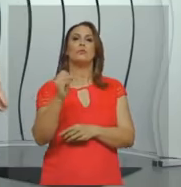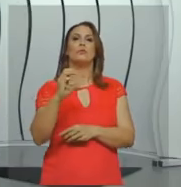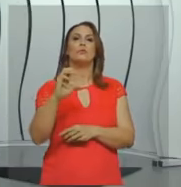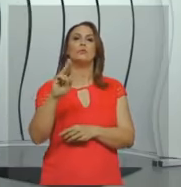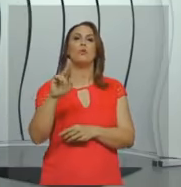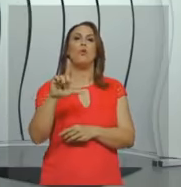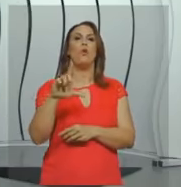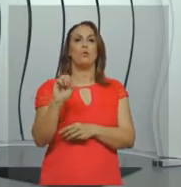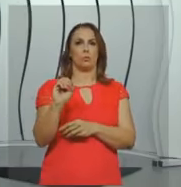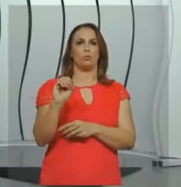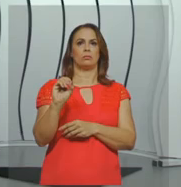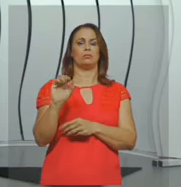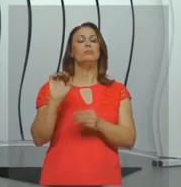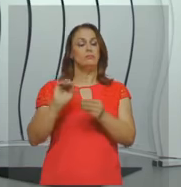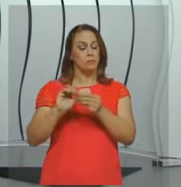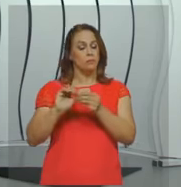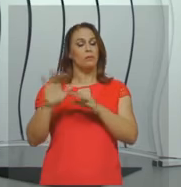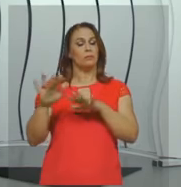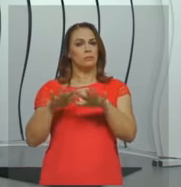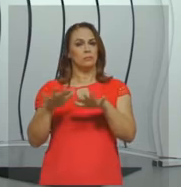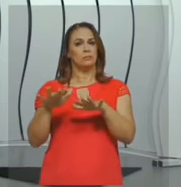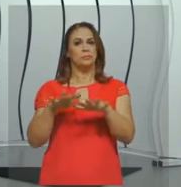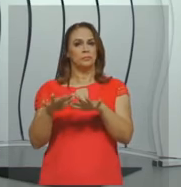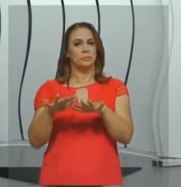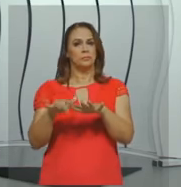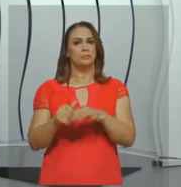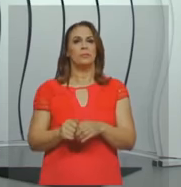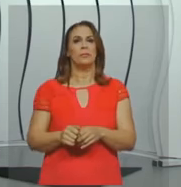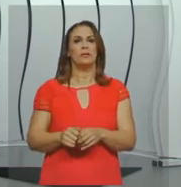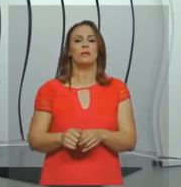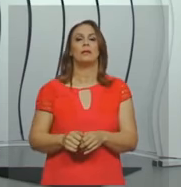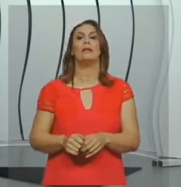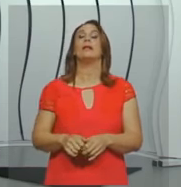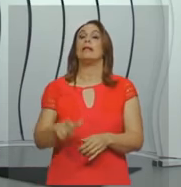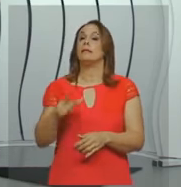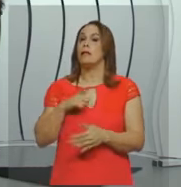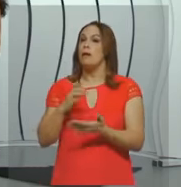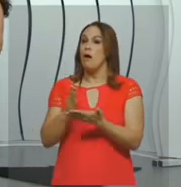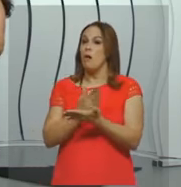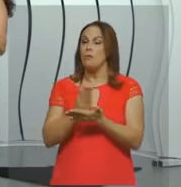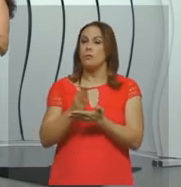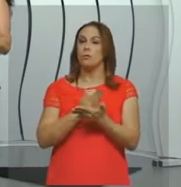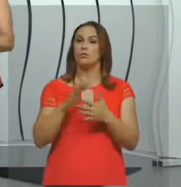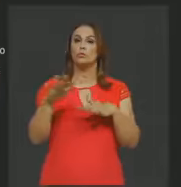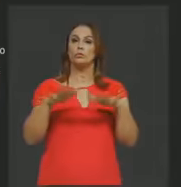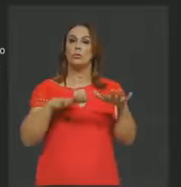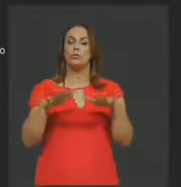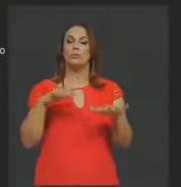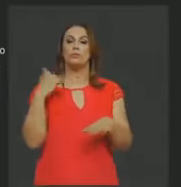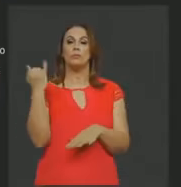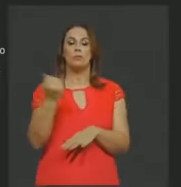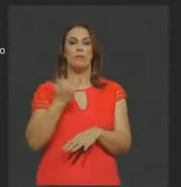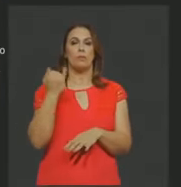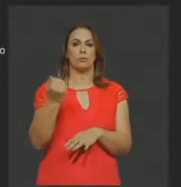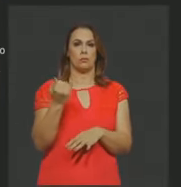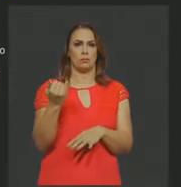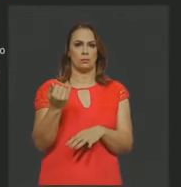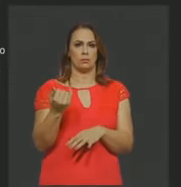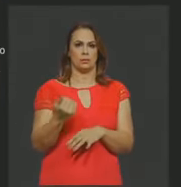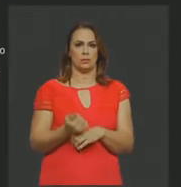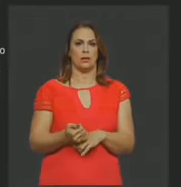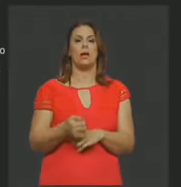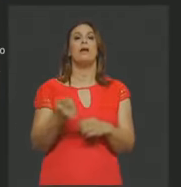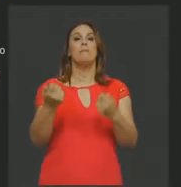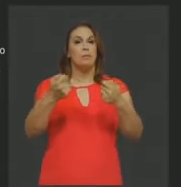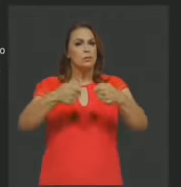só, existem alguns movimentos importantes, né? Quando esse músculo recebe aí o impulso, eu posso fazer diversos movimentos. Olha, eu